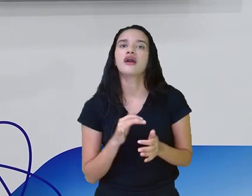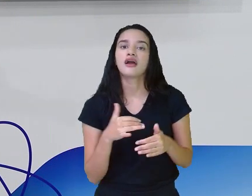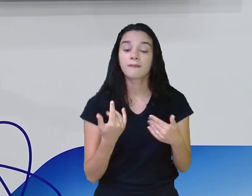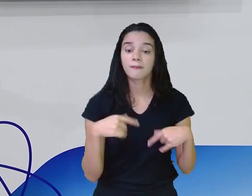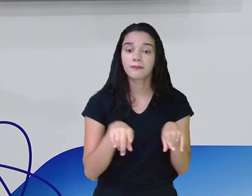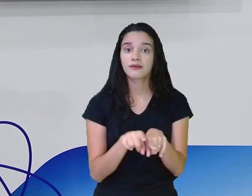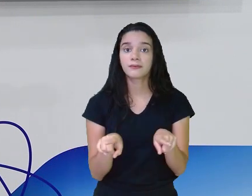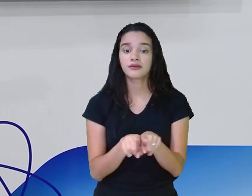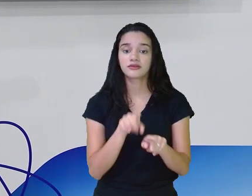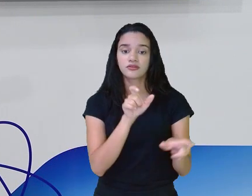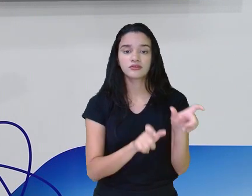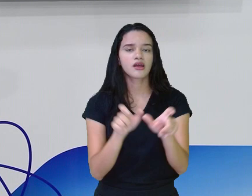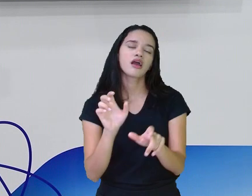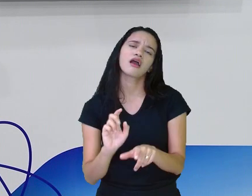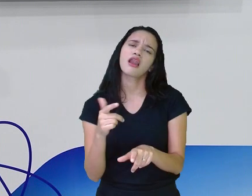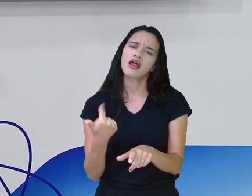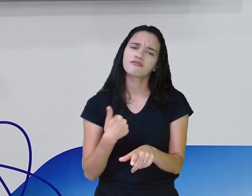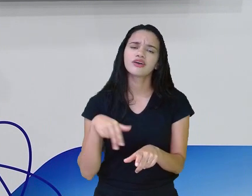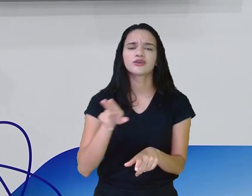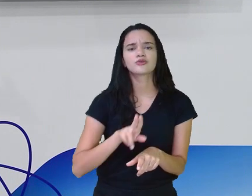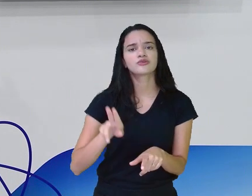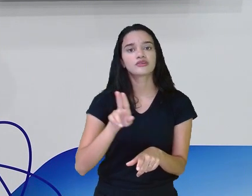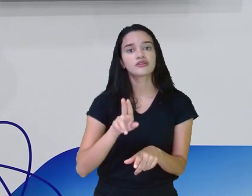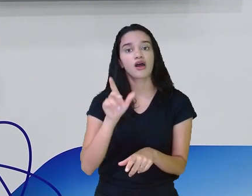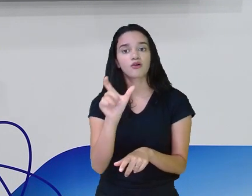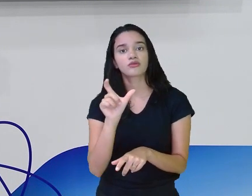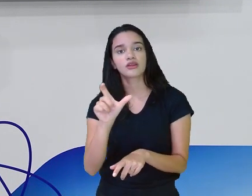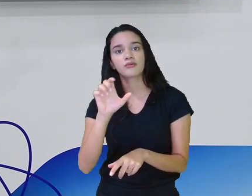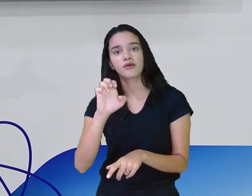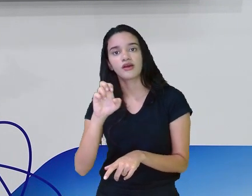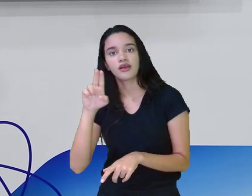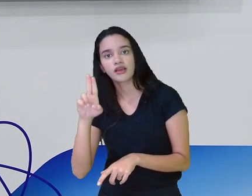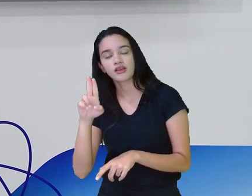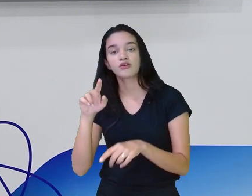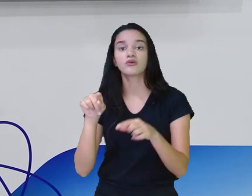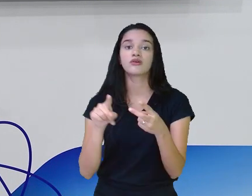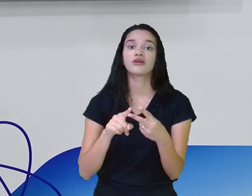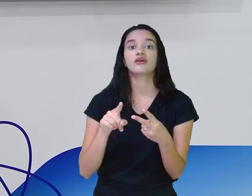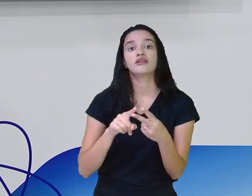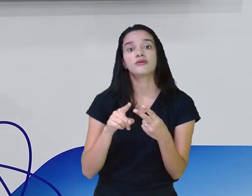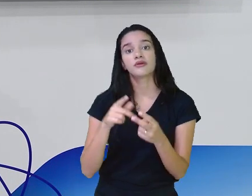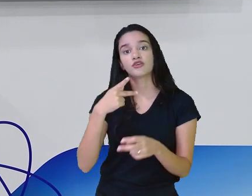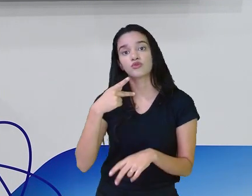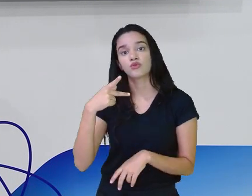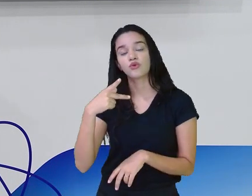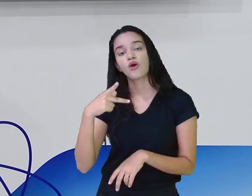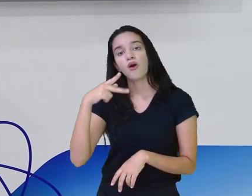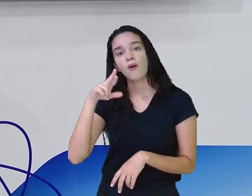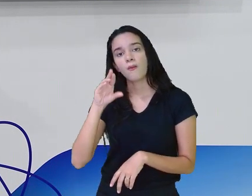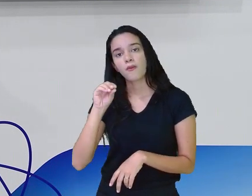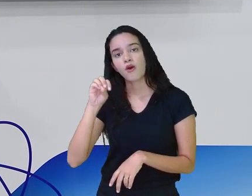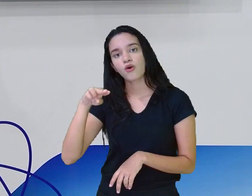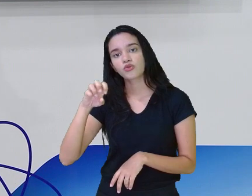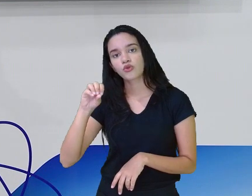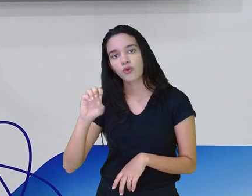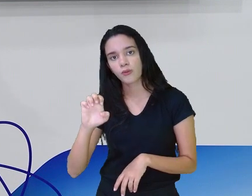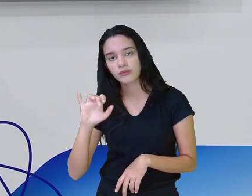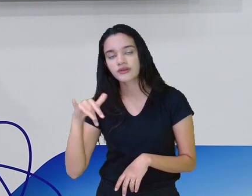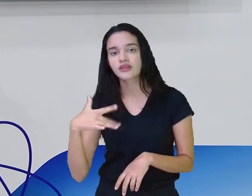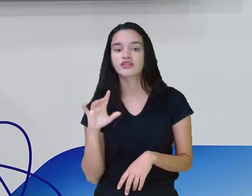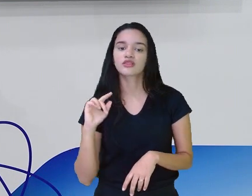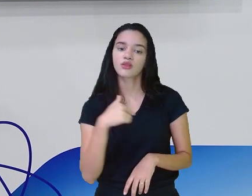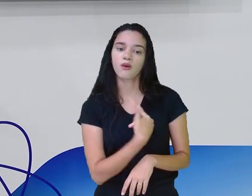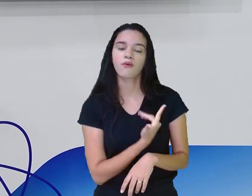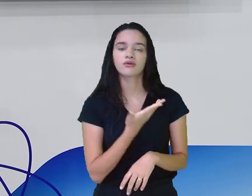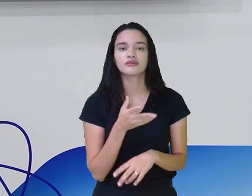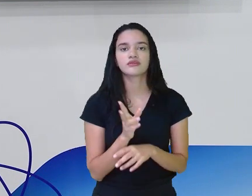Além dele ser uma personagem, claro, ele vai usar assim o termo eu, o pronome nós fomos procurar o